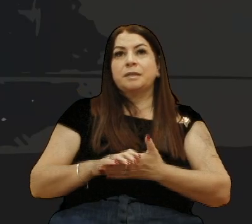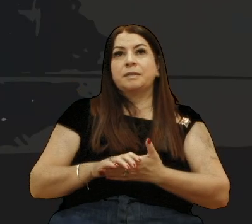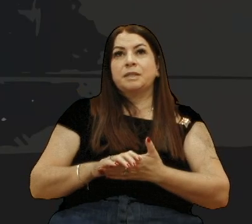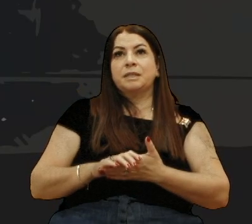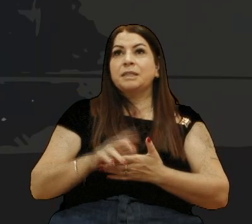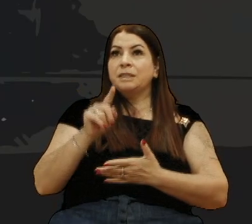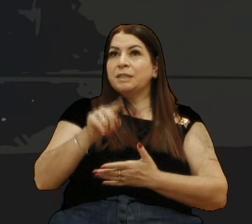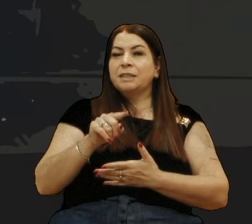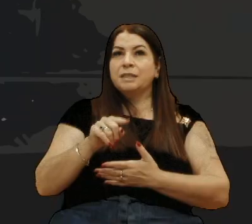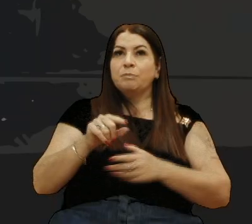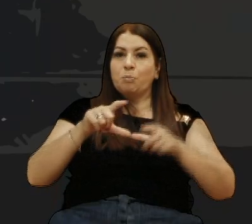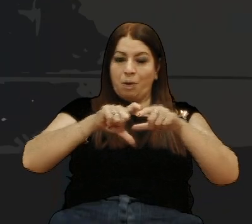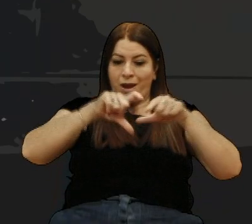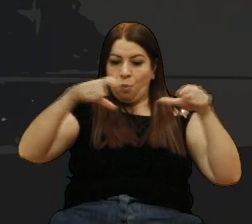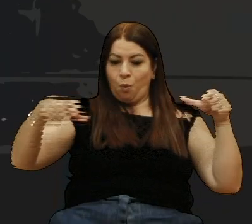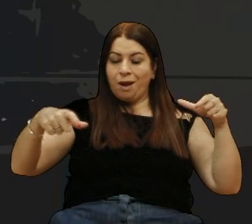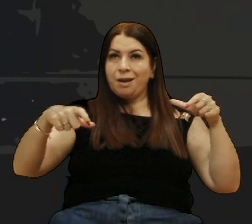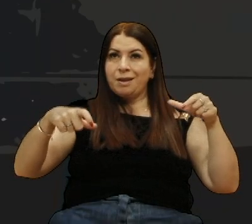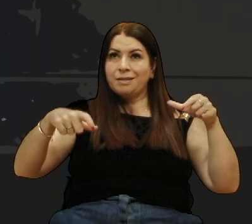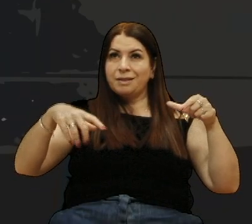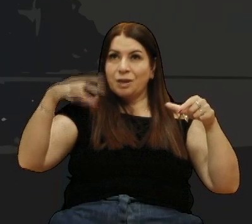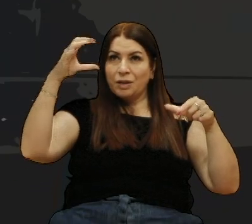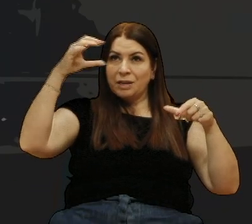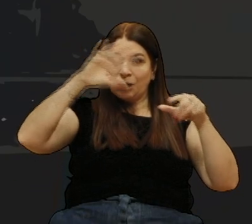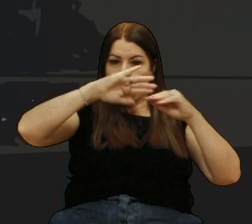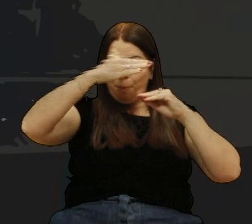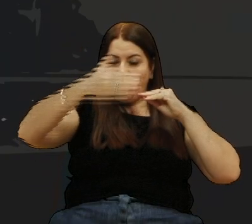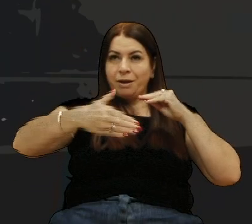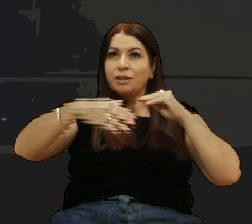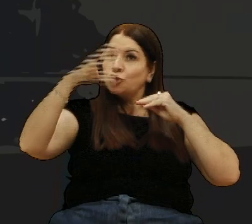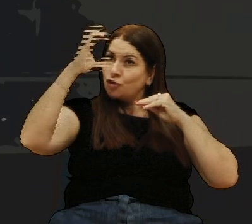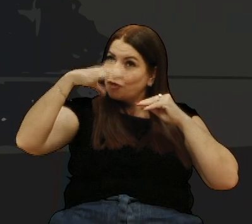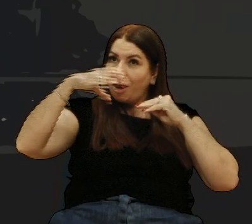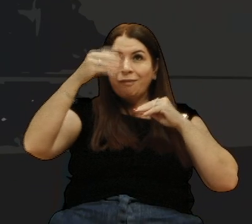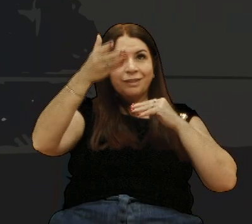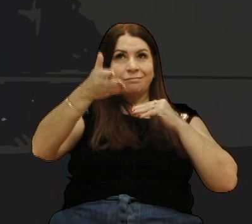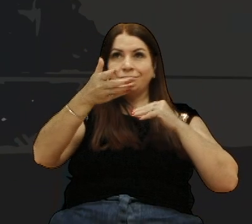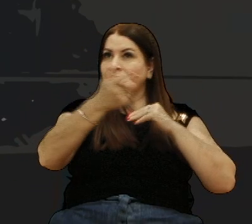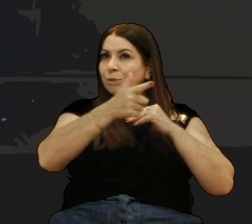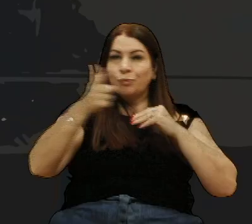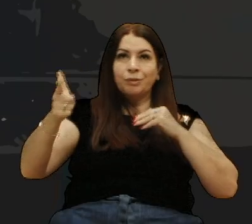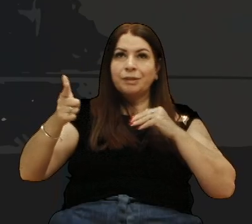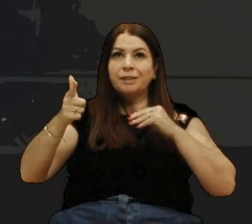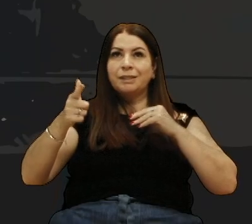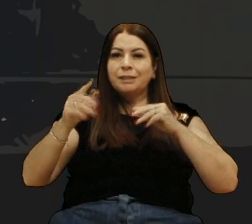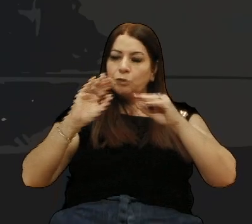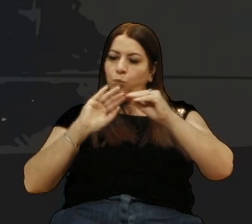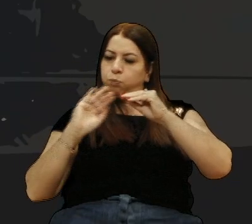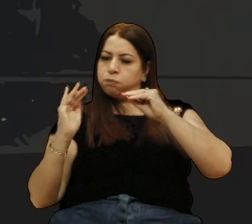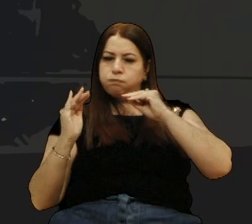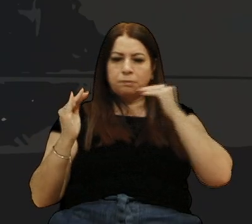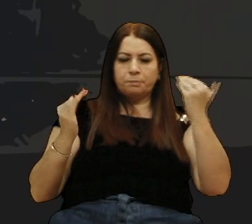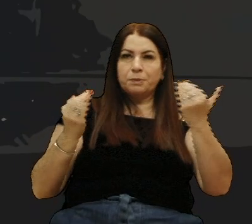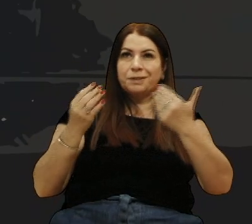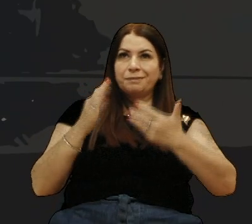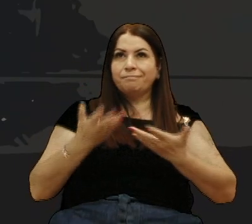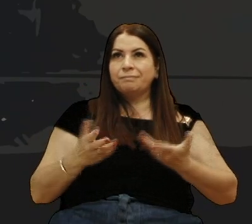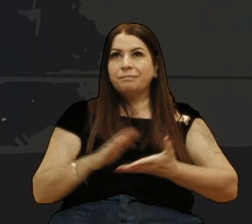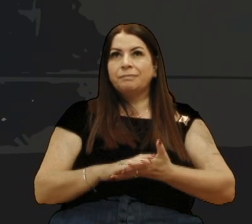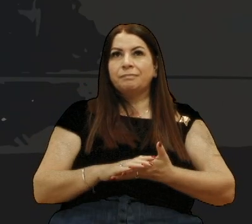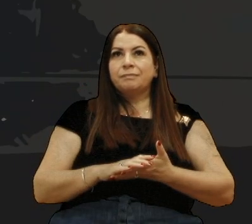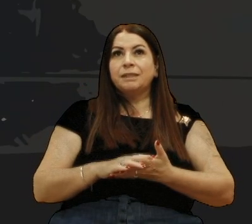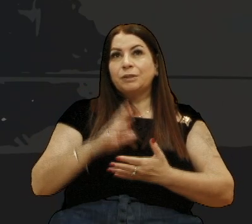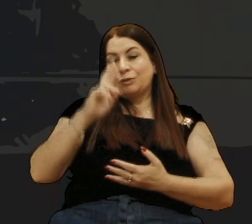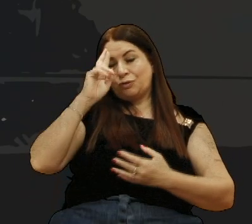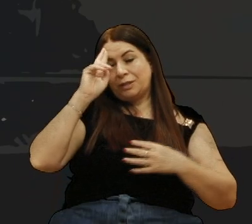mesmo que seja uma quadra coberta, chove dentro da quadra, porque não tem os acabamentos no final. Isso, a